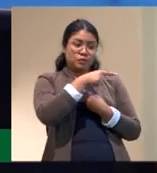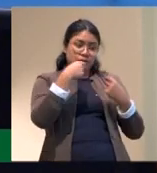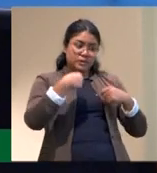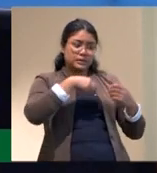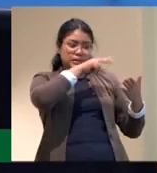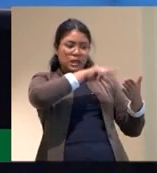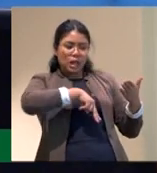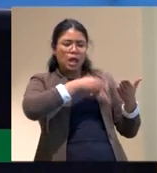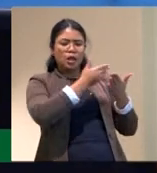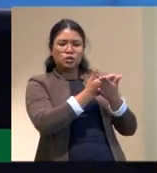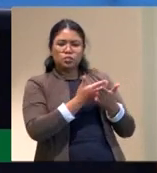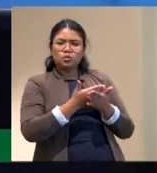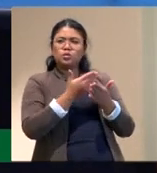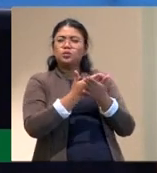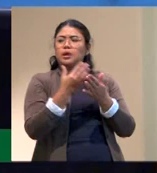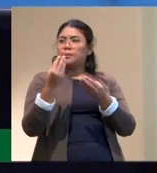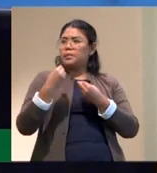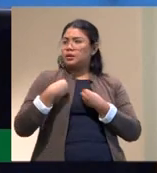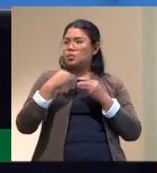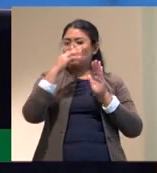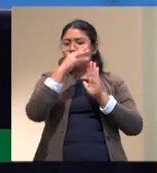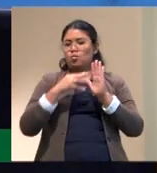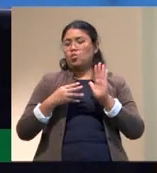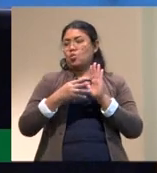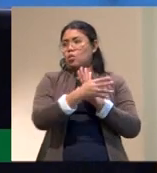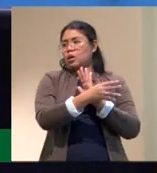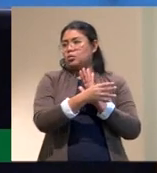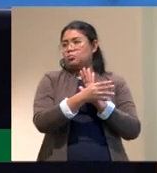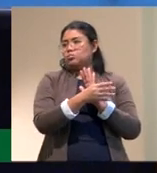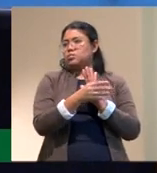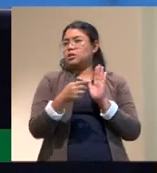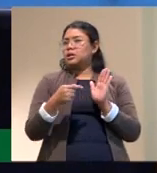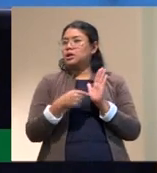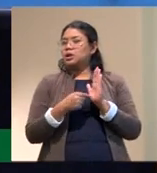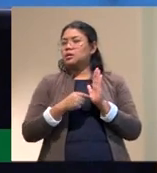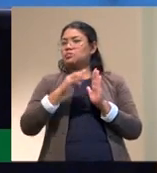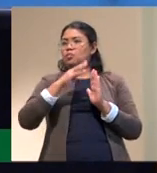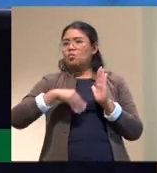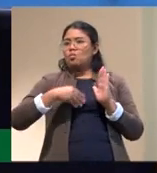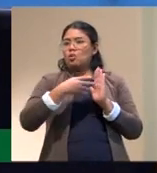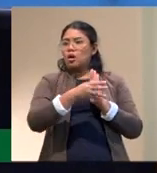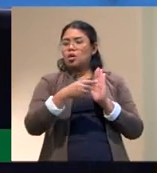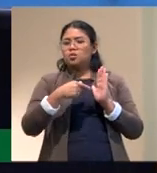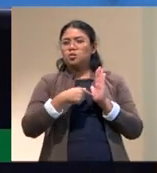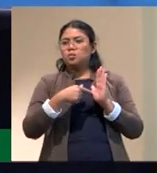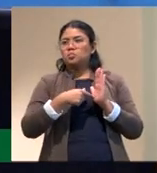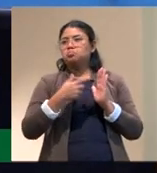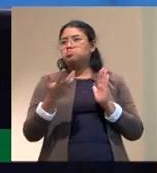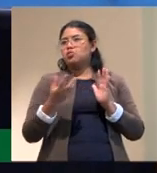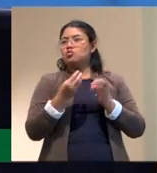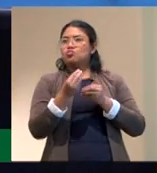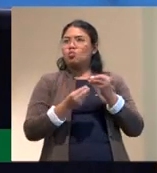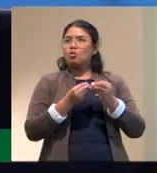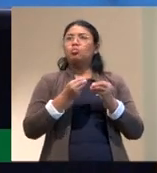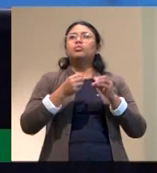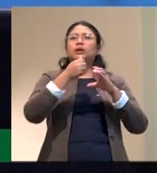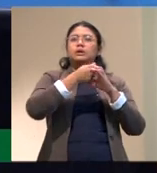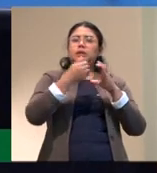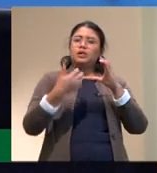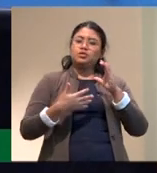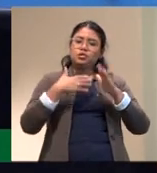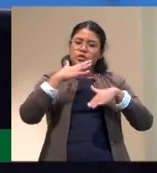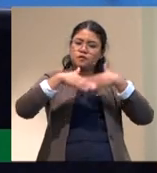olhar, e me deu um quadro também, um quadro que aparecia os aspectos do desenvolvimento da criança